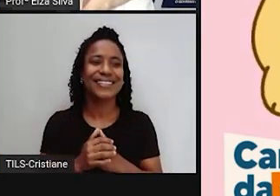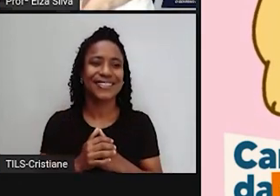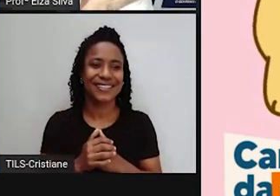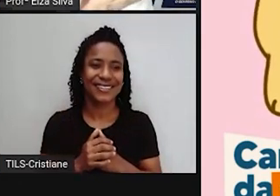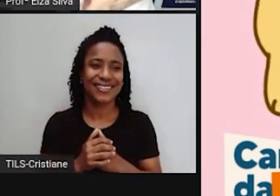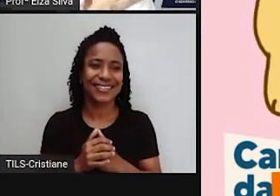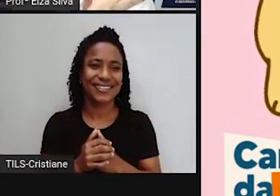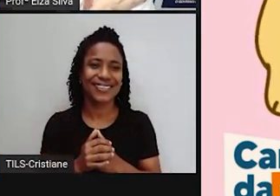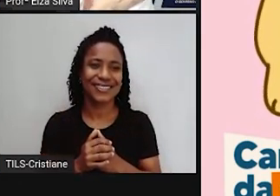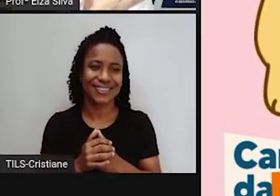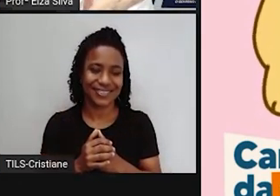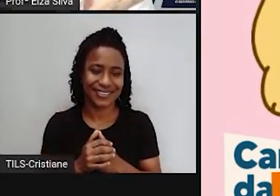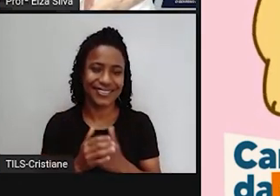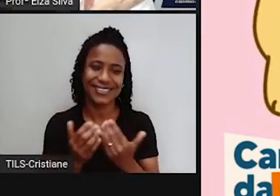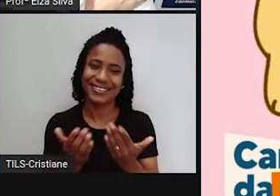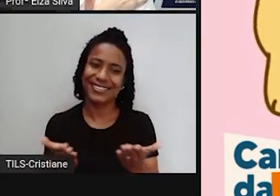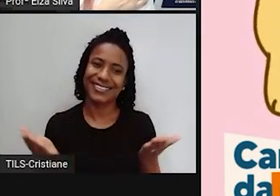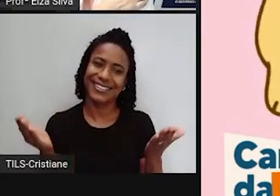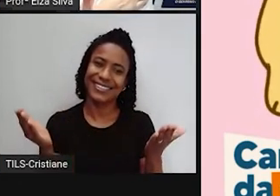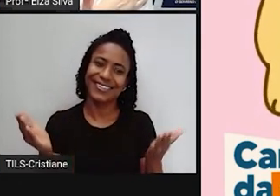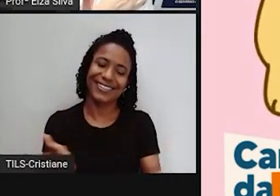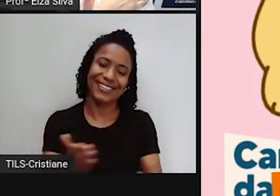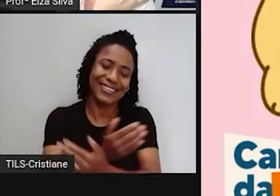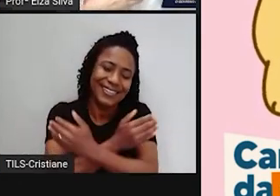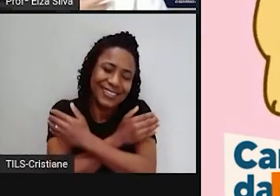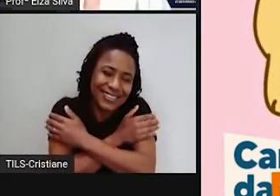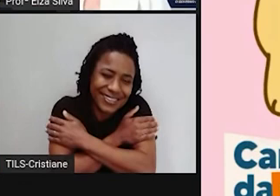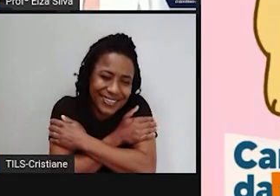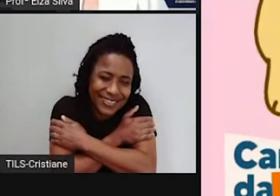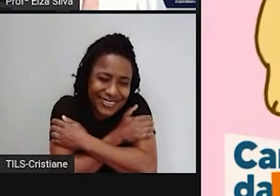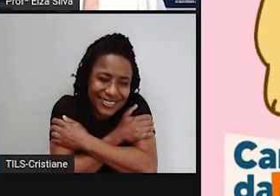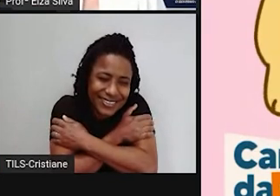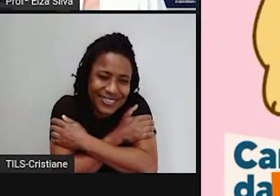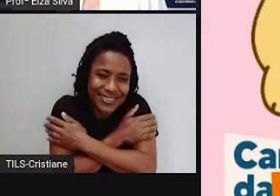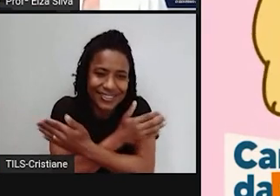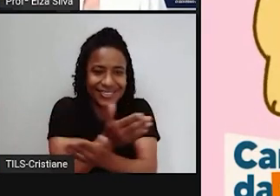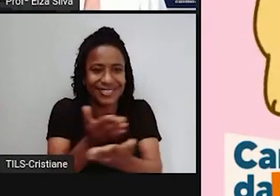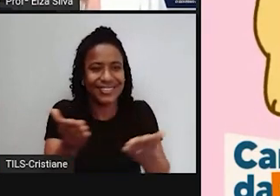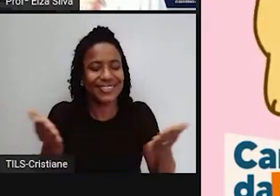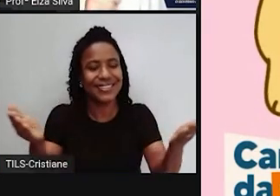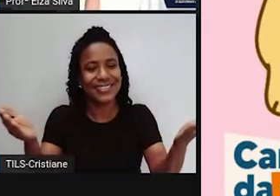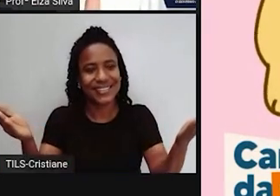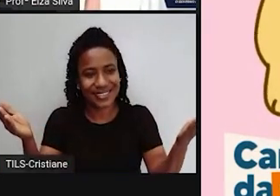Hugs, hugs for you. Abraços, abraços para vocês.